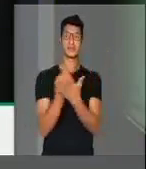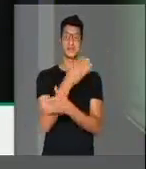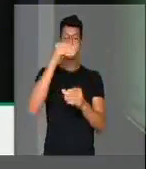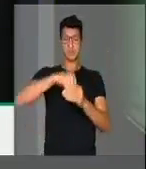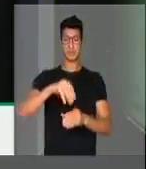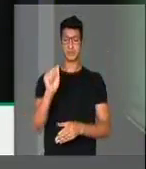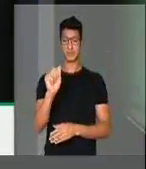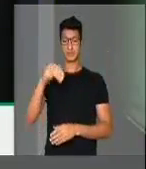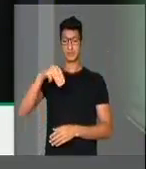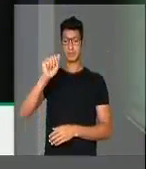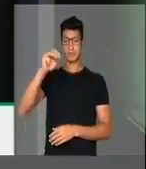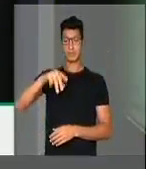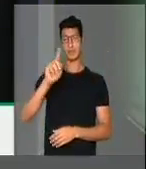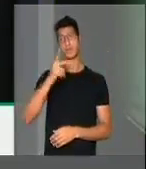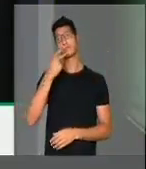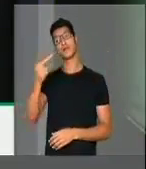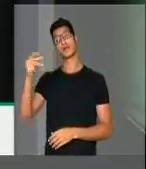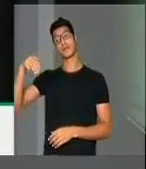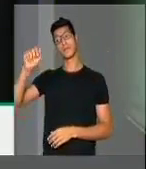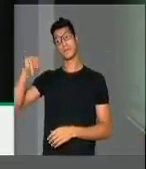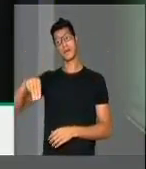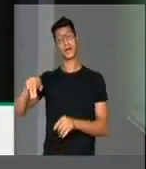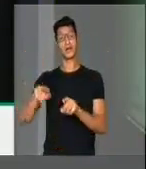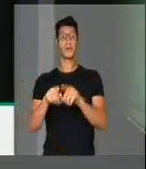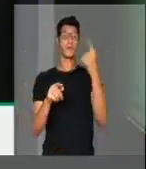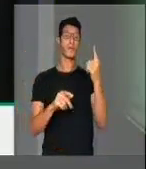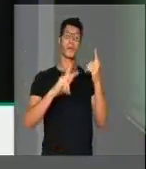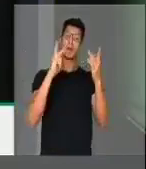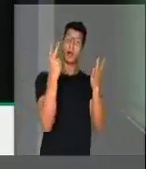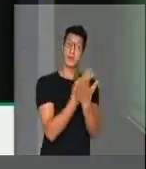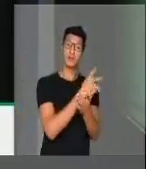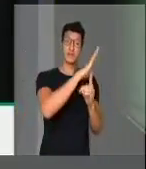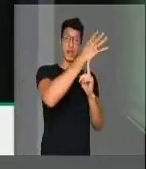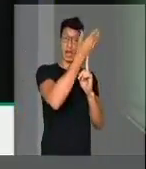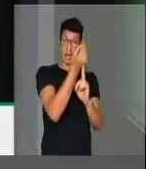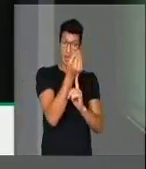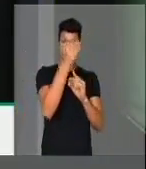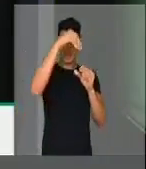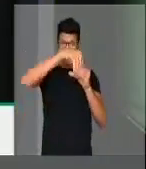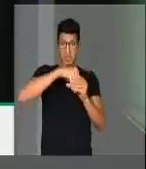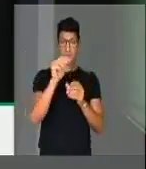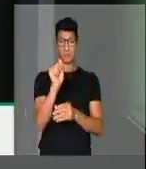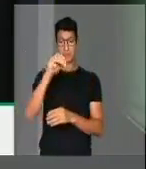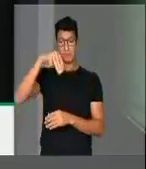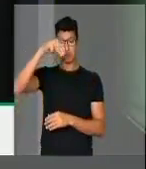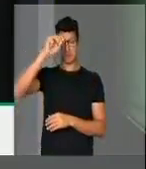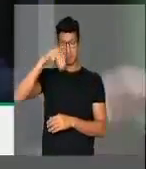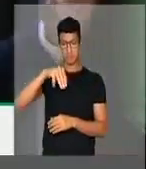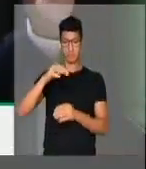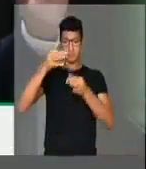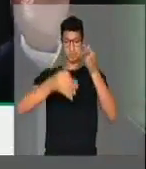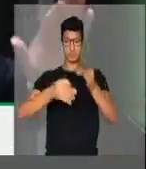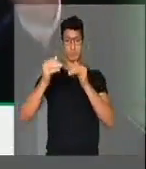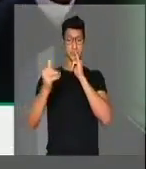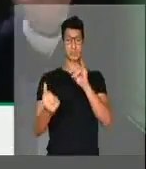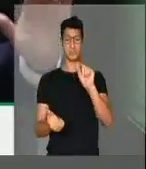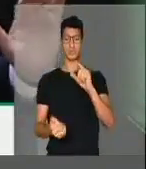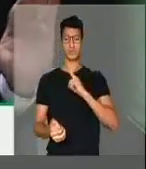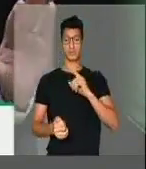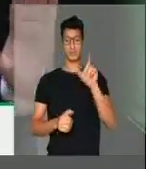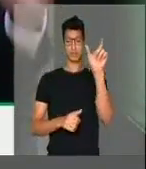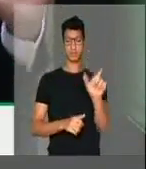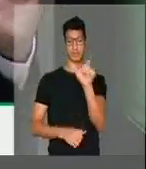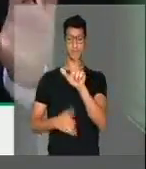dentro do MAN, eu não estou falando do MAN não, eu estou falando de uma ação que aconteceu dentro do MAN, e o MAN se justificou e disse que